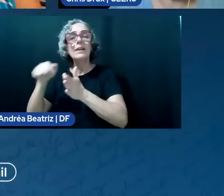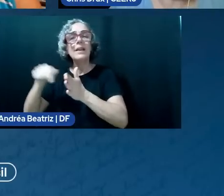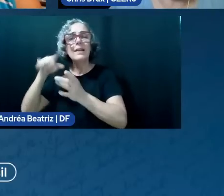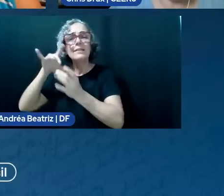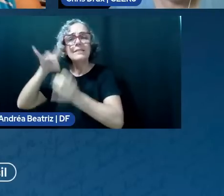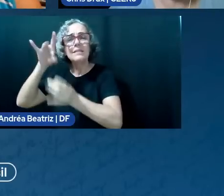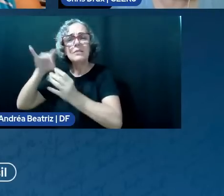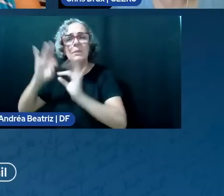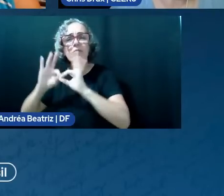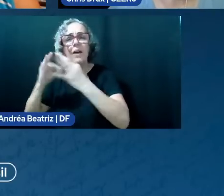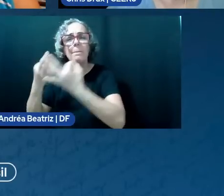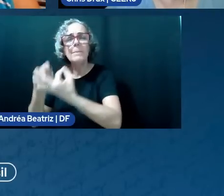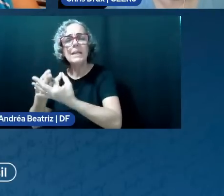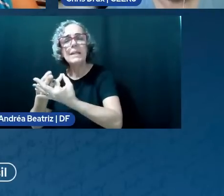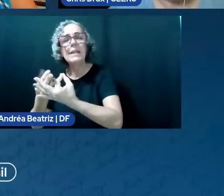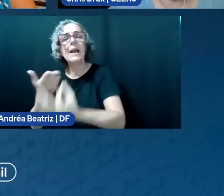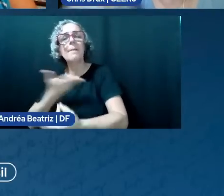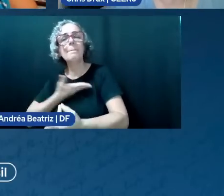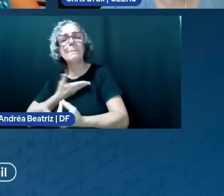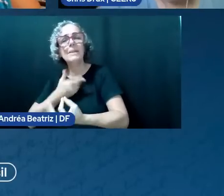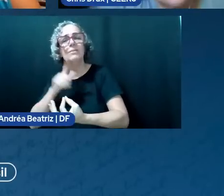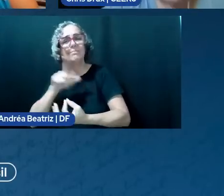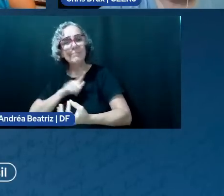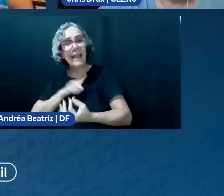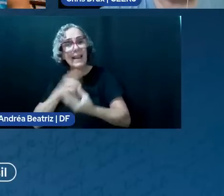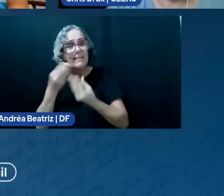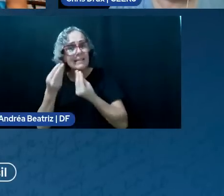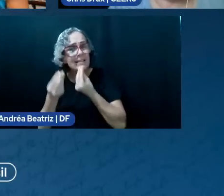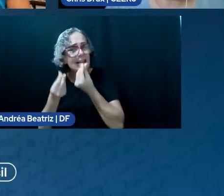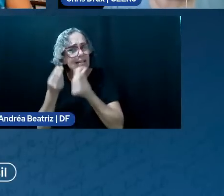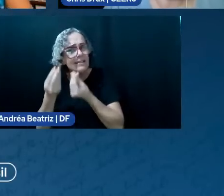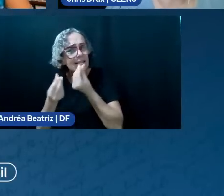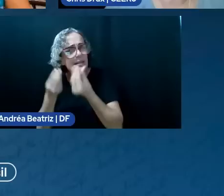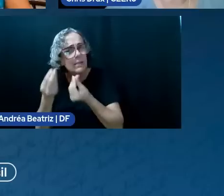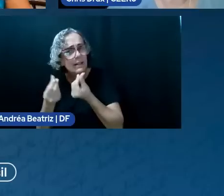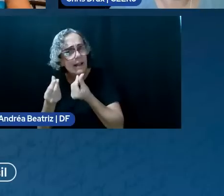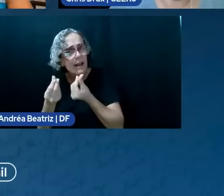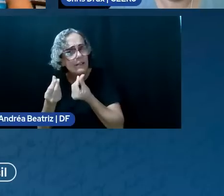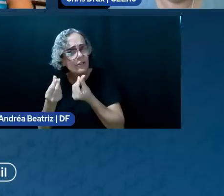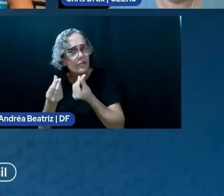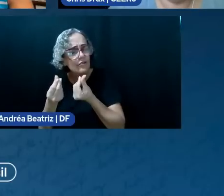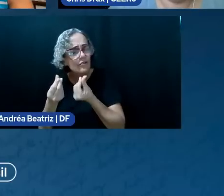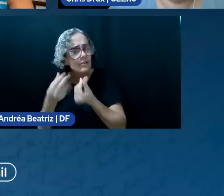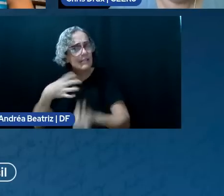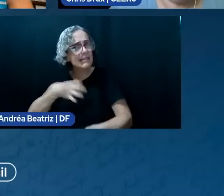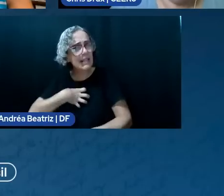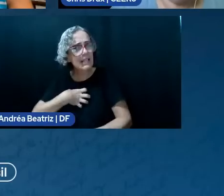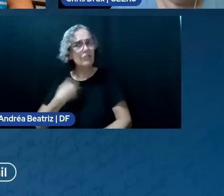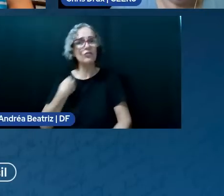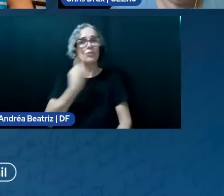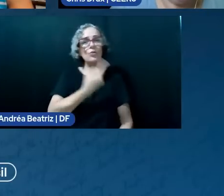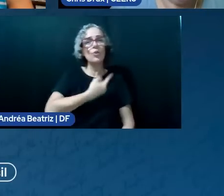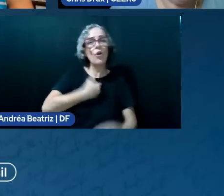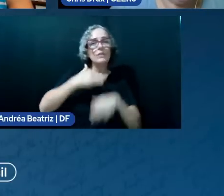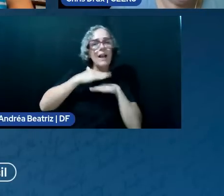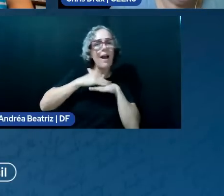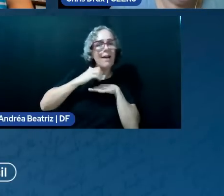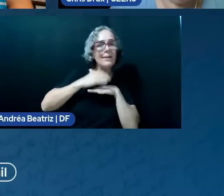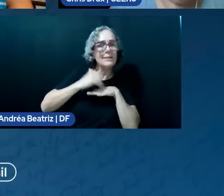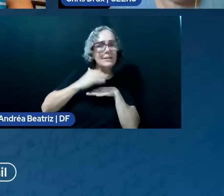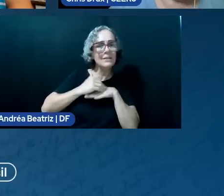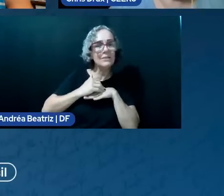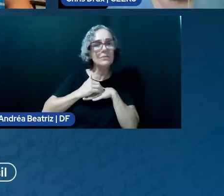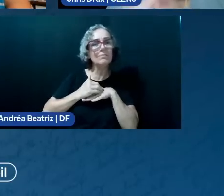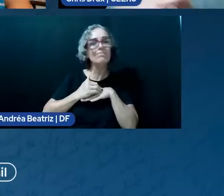nossos parentes e amigos, à afeição que lhes conservamos? Os espíritos dizem que